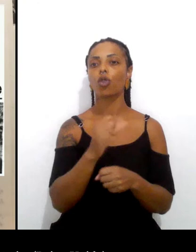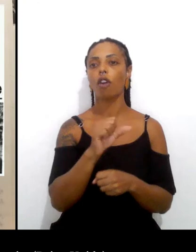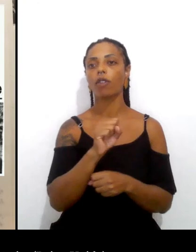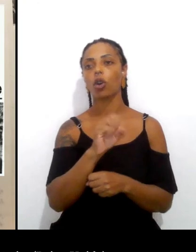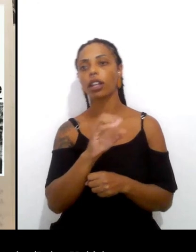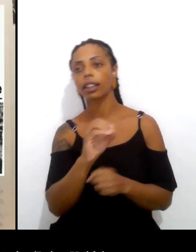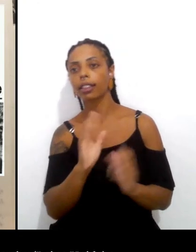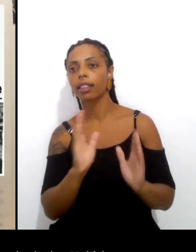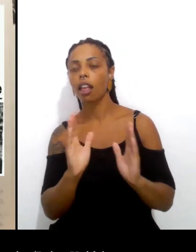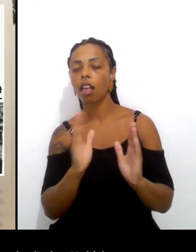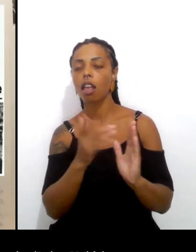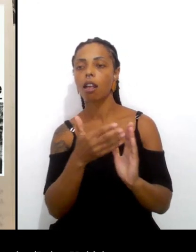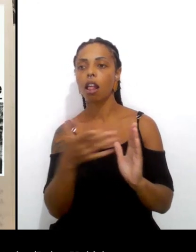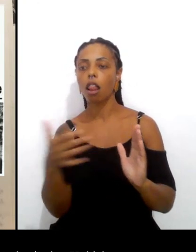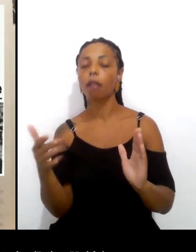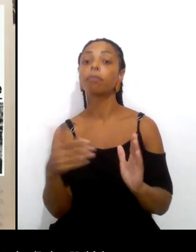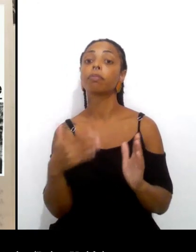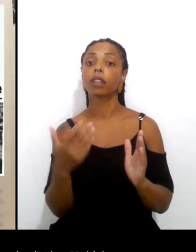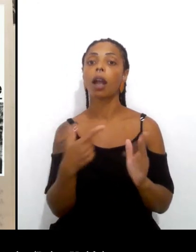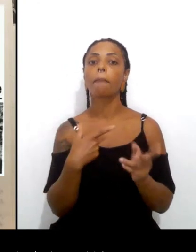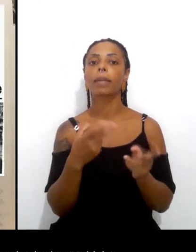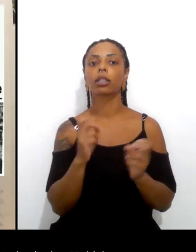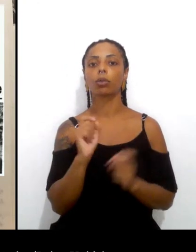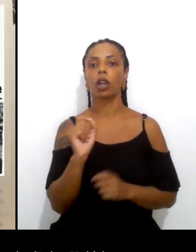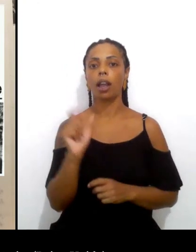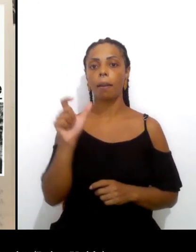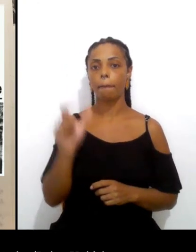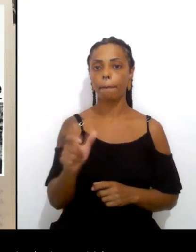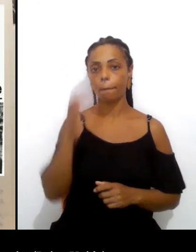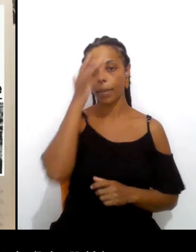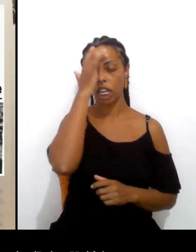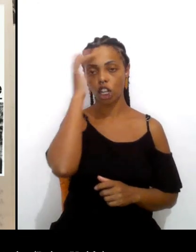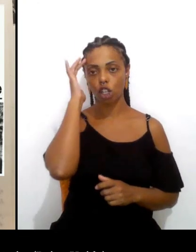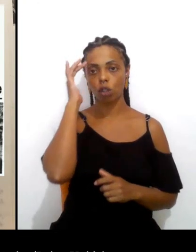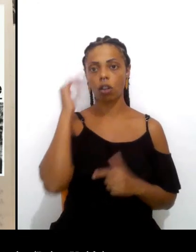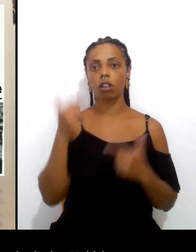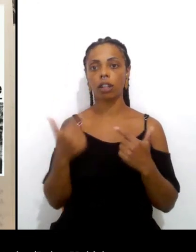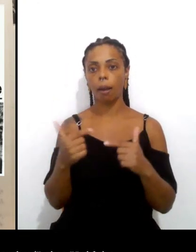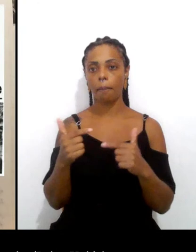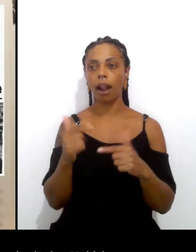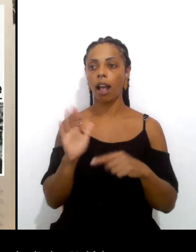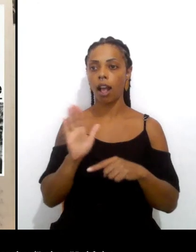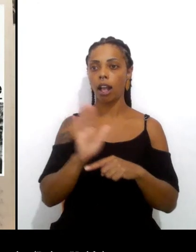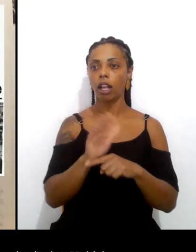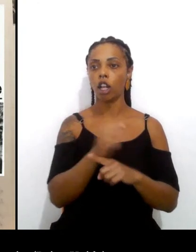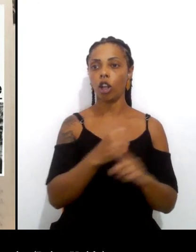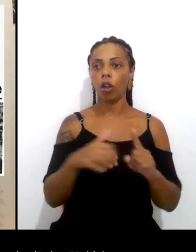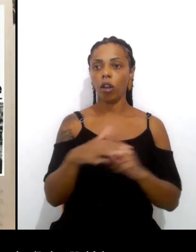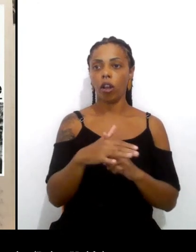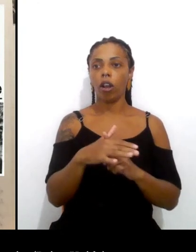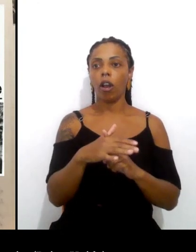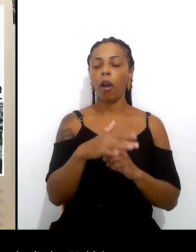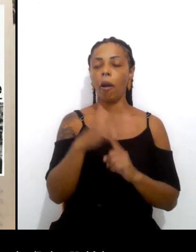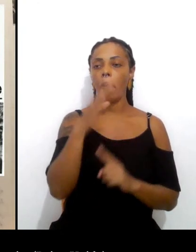aqui nós vemos que um trabalhador um assistente social foi acusado de